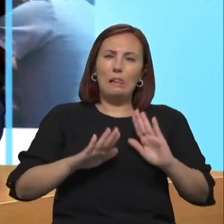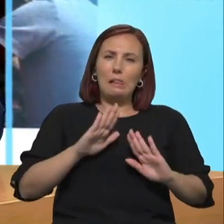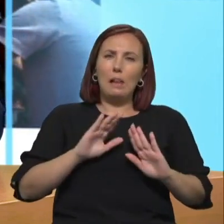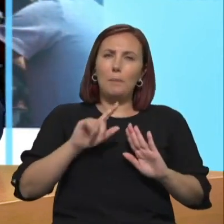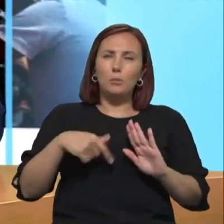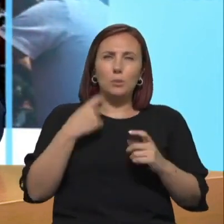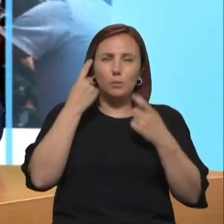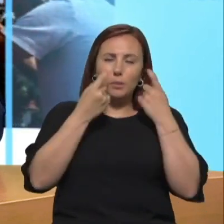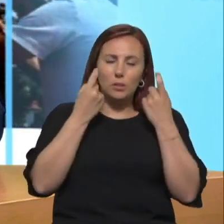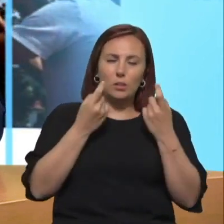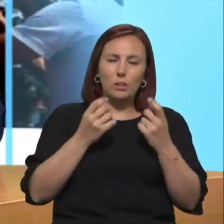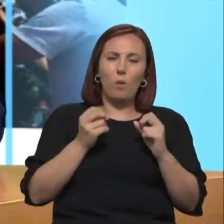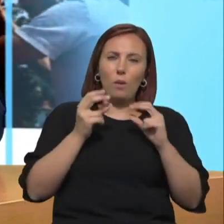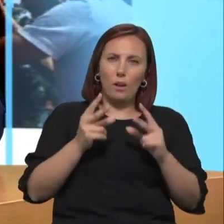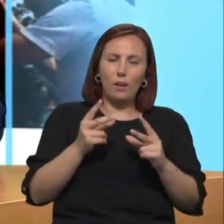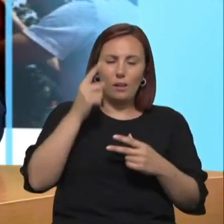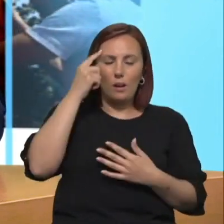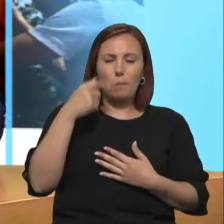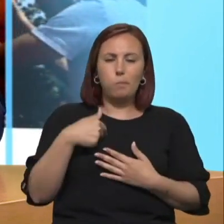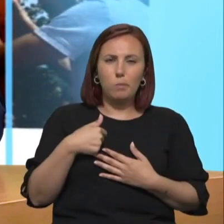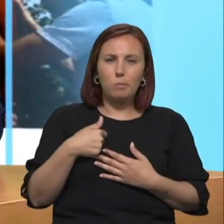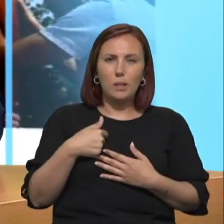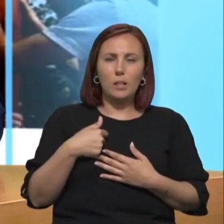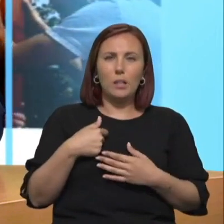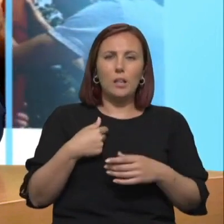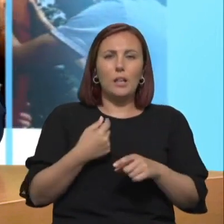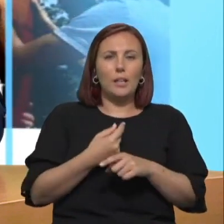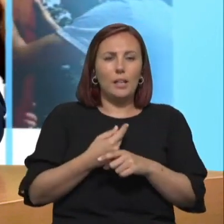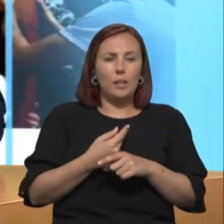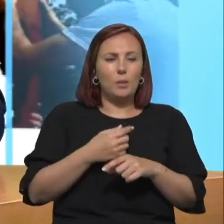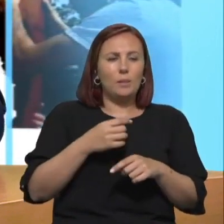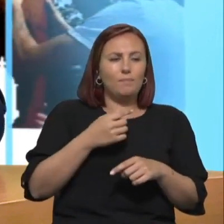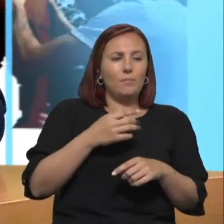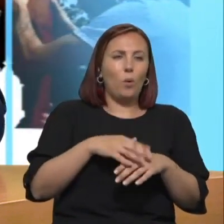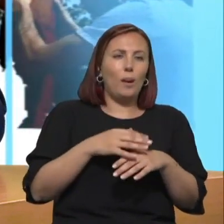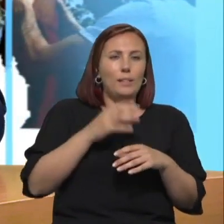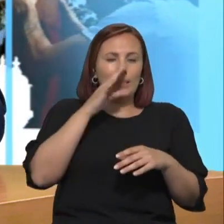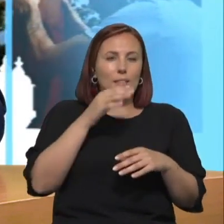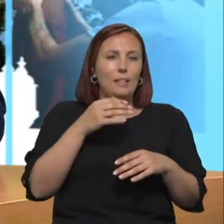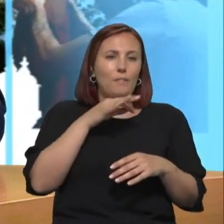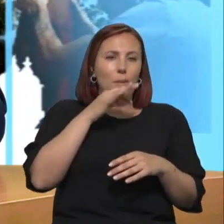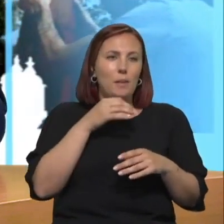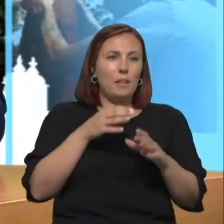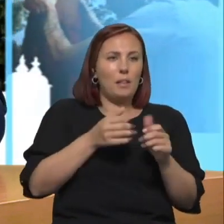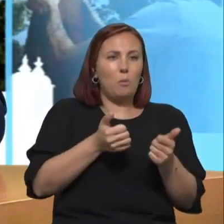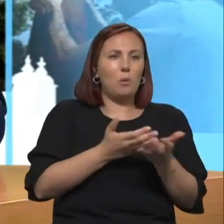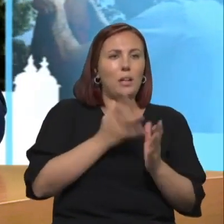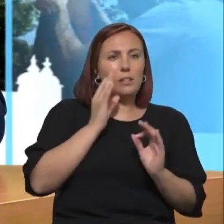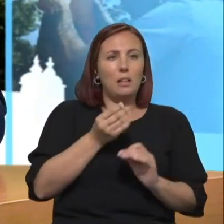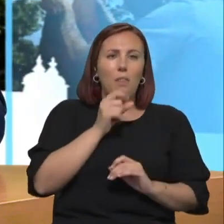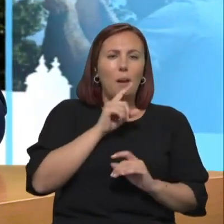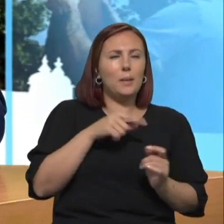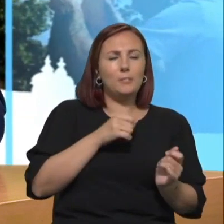sobrepôs a sua consciência cristã àquilo que disse a sua conveniência pessoal e familiar. Eu penso que o Papa